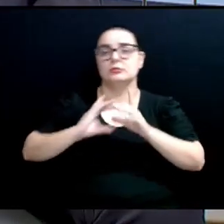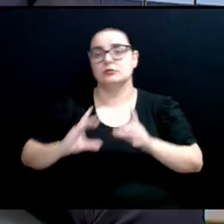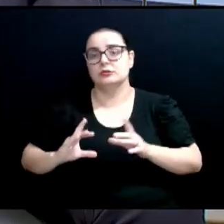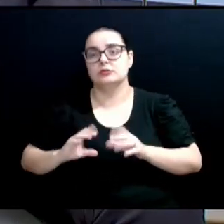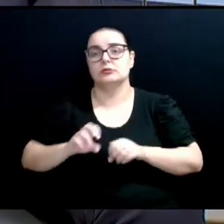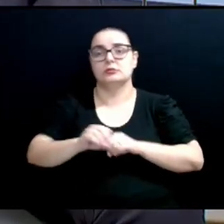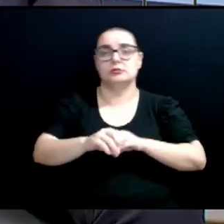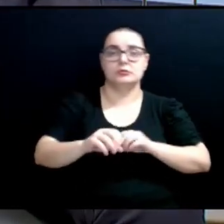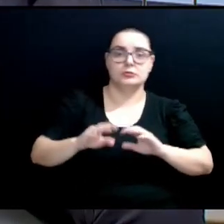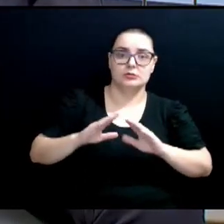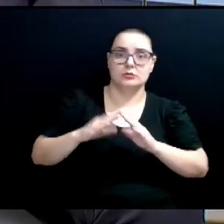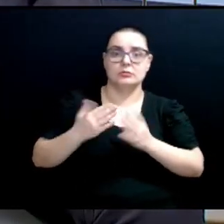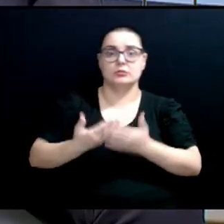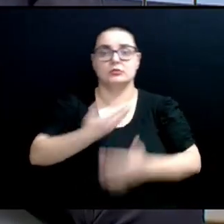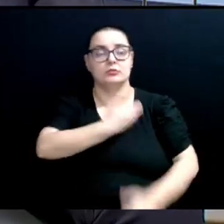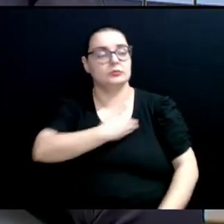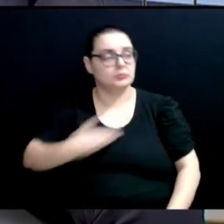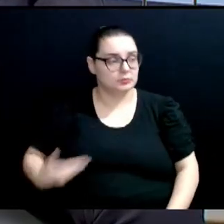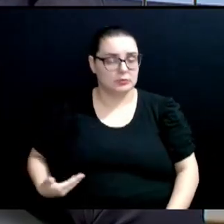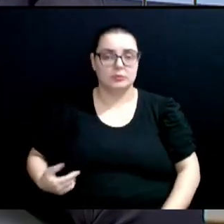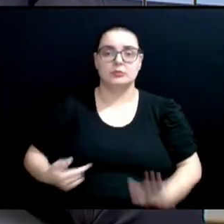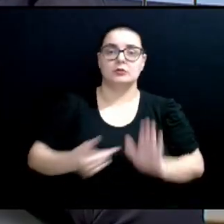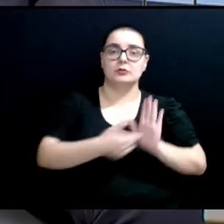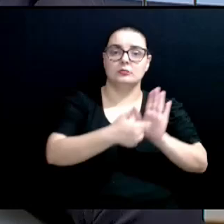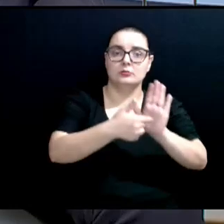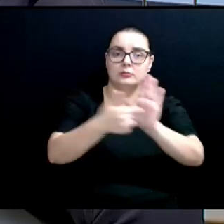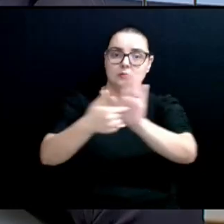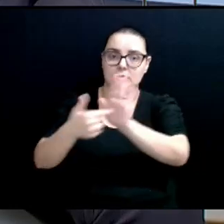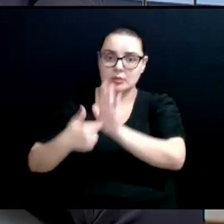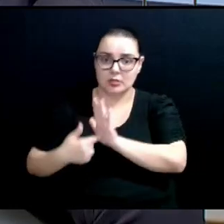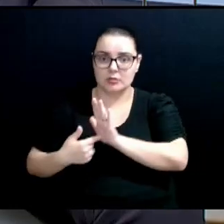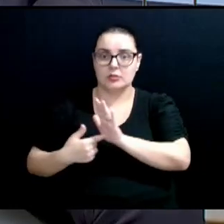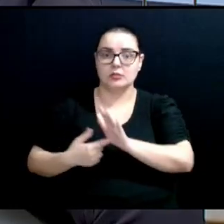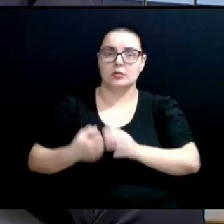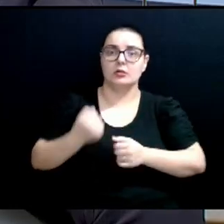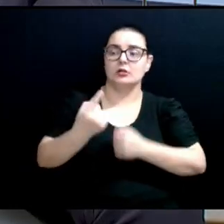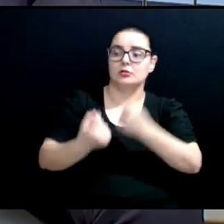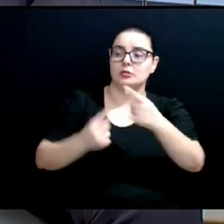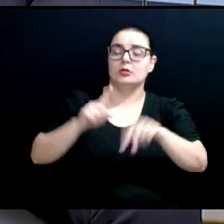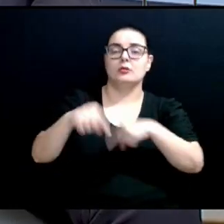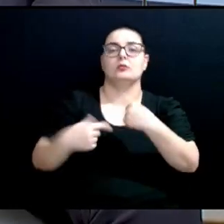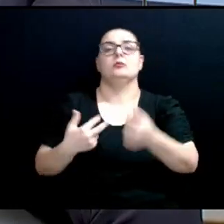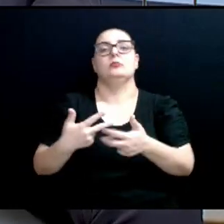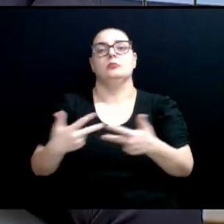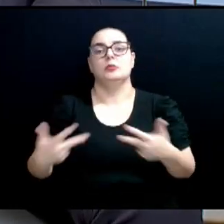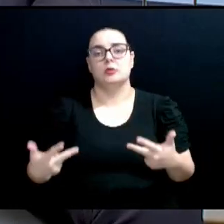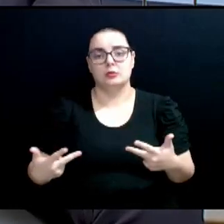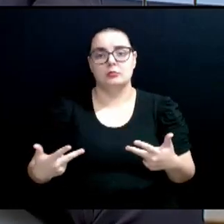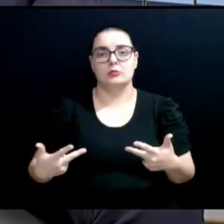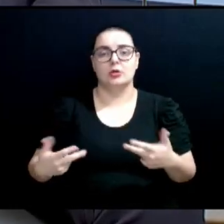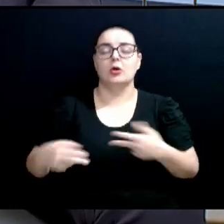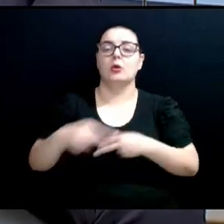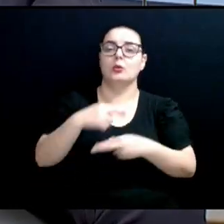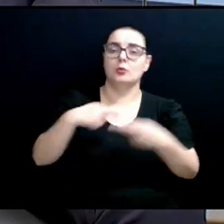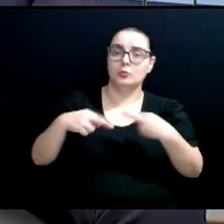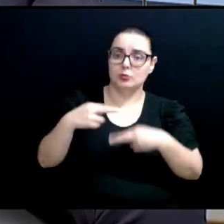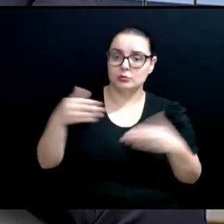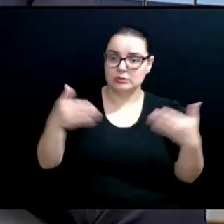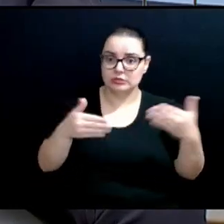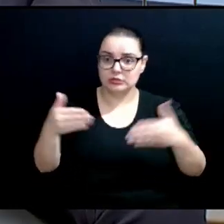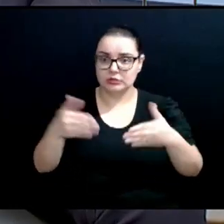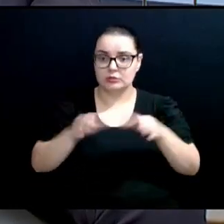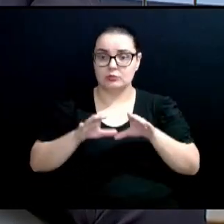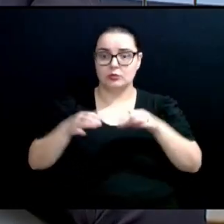ele aponta ali a existência de alguma outra coisa em termos de participação das comunidades para